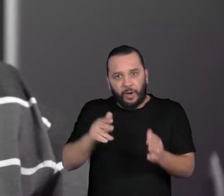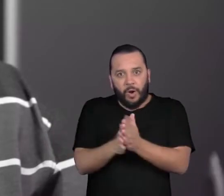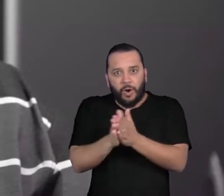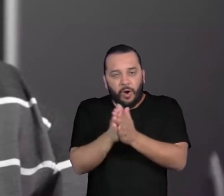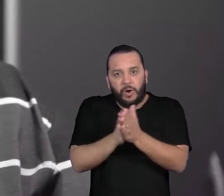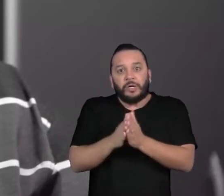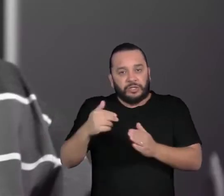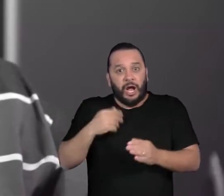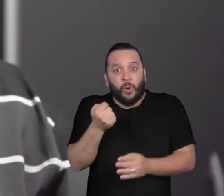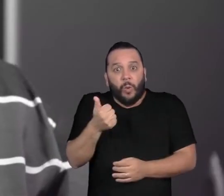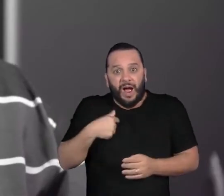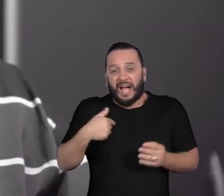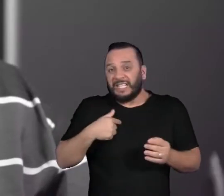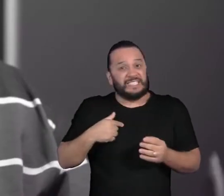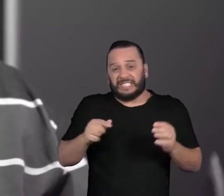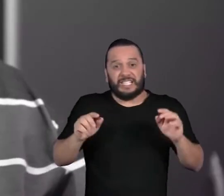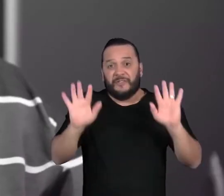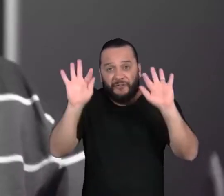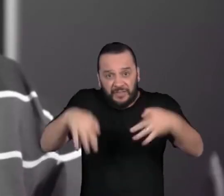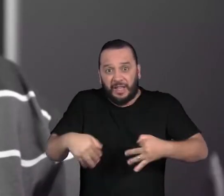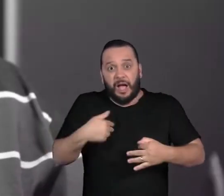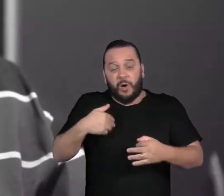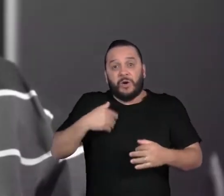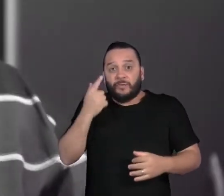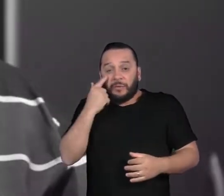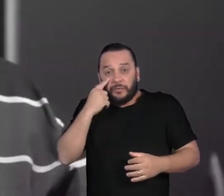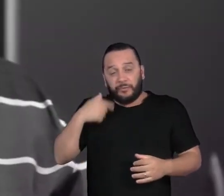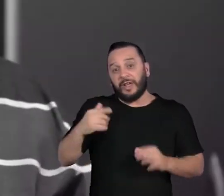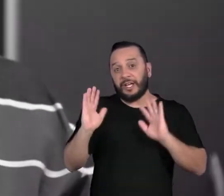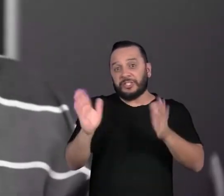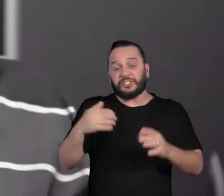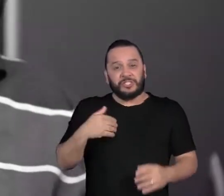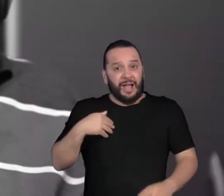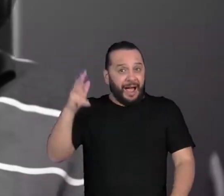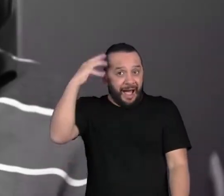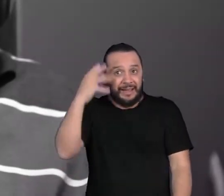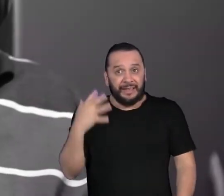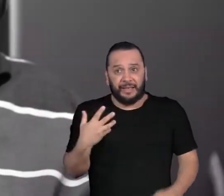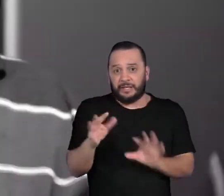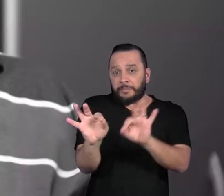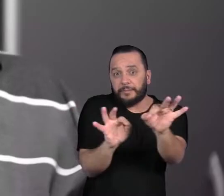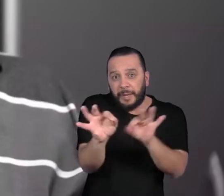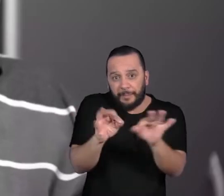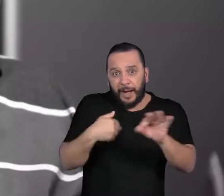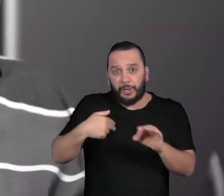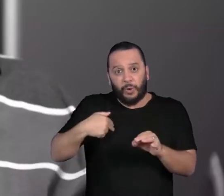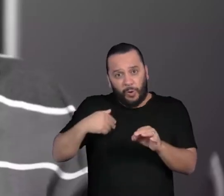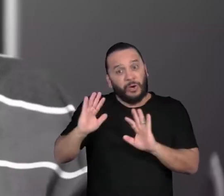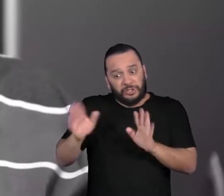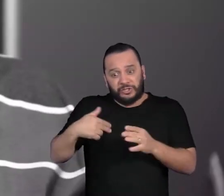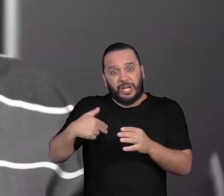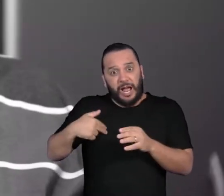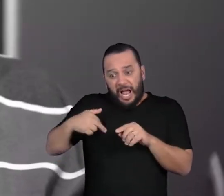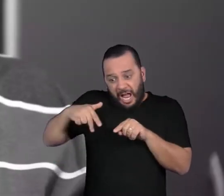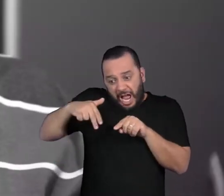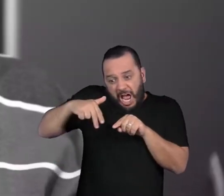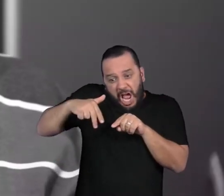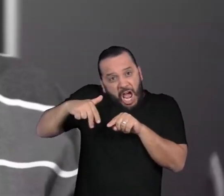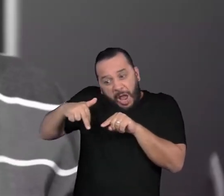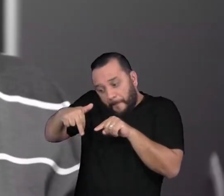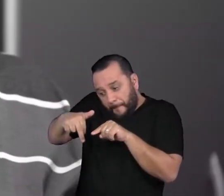no finalzinho de jogo. Pode definir o lance. A Cris está preparada para fazer a cobrança. Partiu de pé direito,